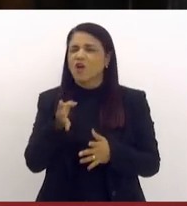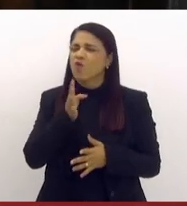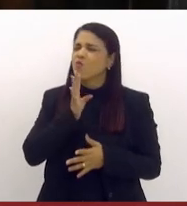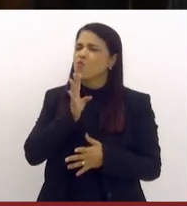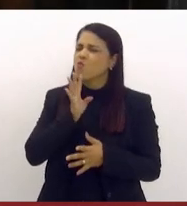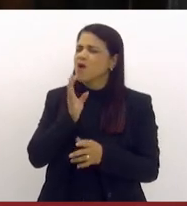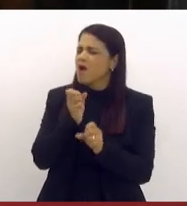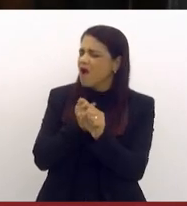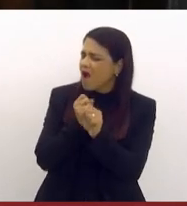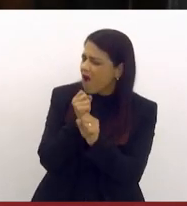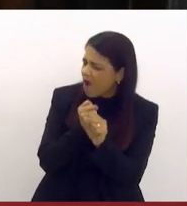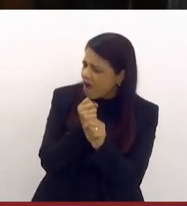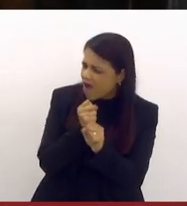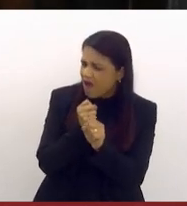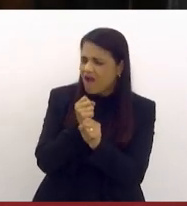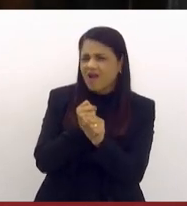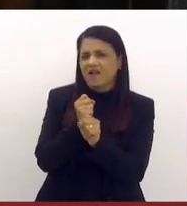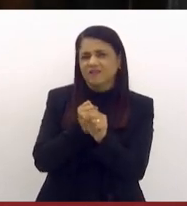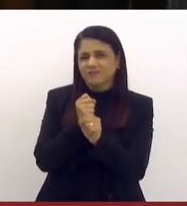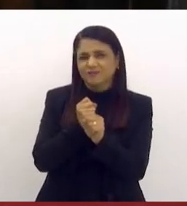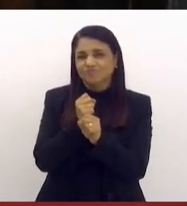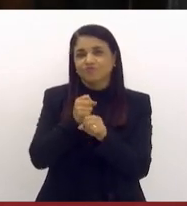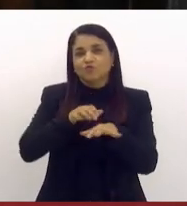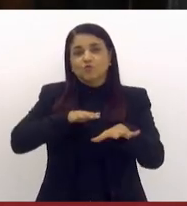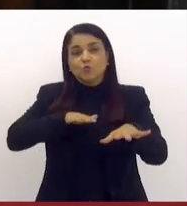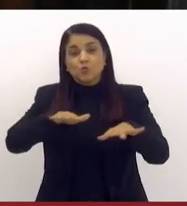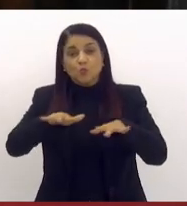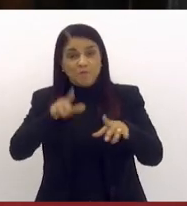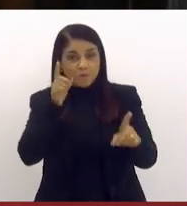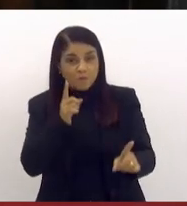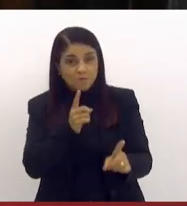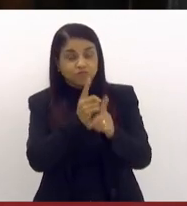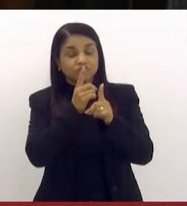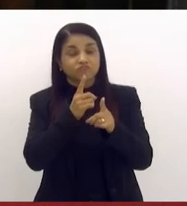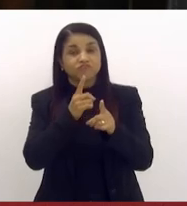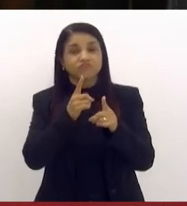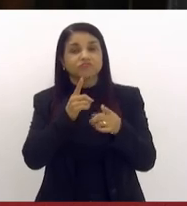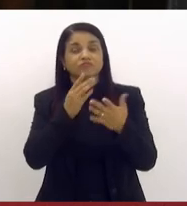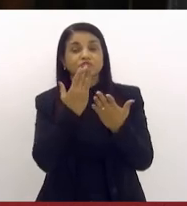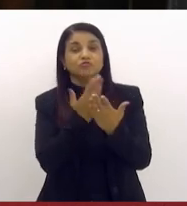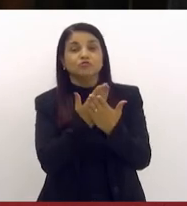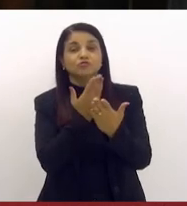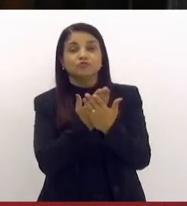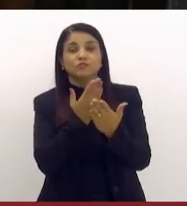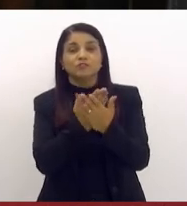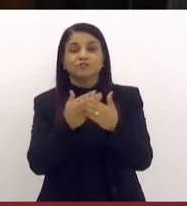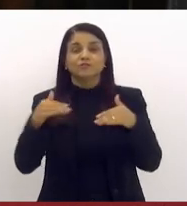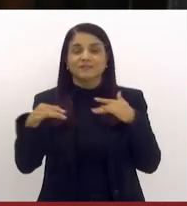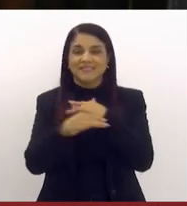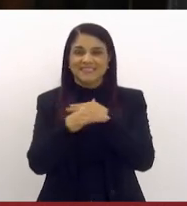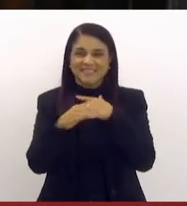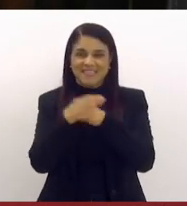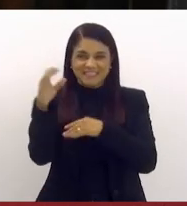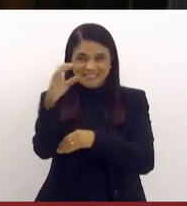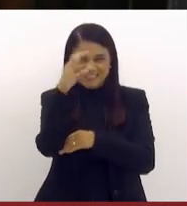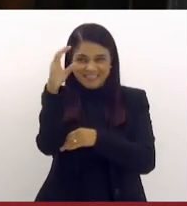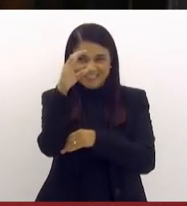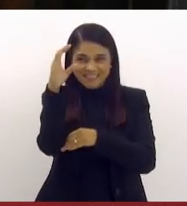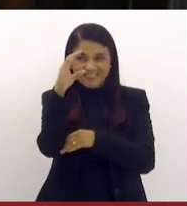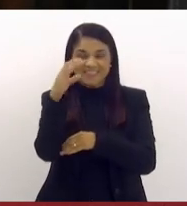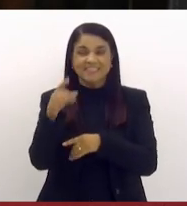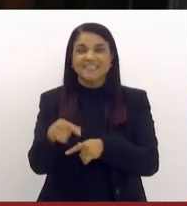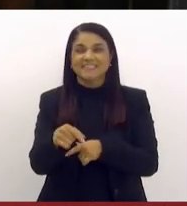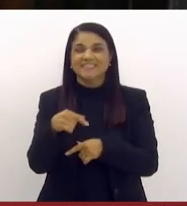muito muitos e muitos anos nos conhecemos no movimento estudantil da cidade de Niterói movimento secundarista movimento